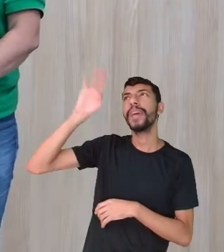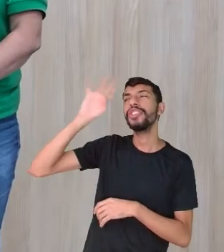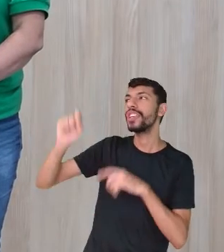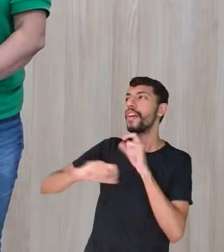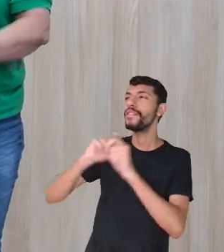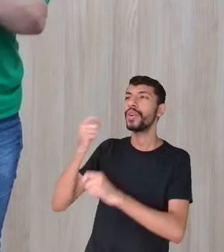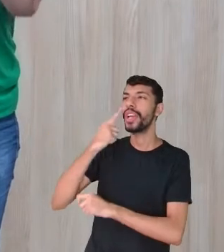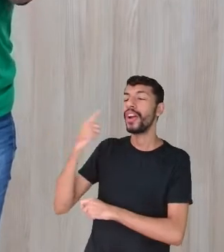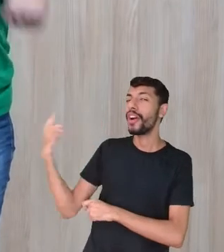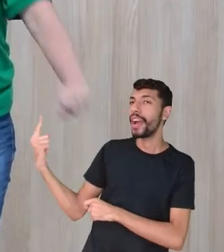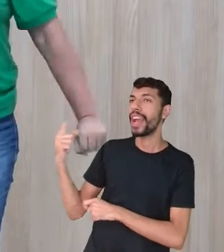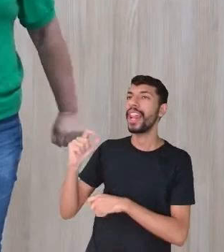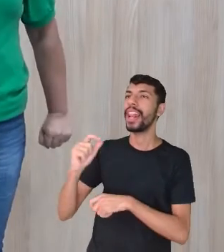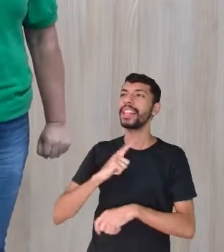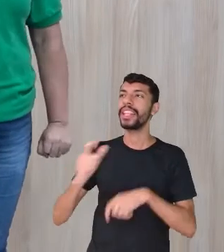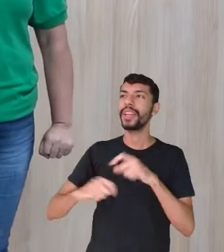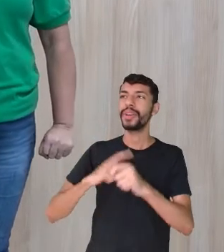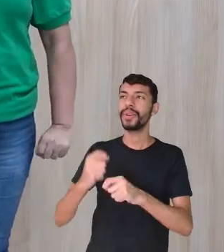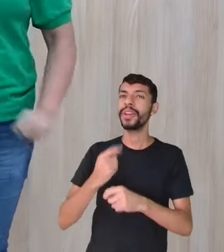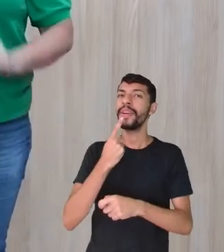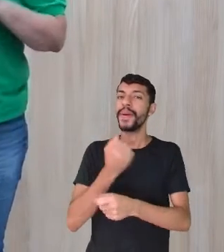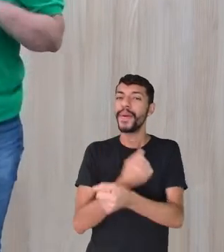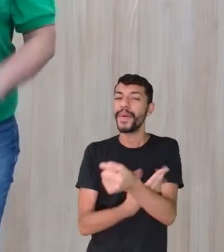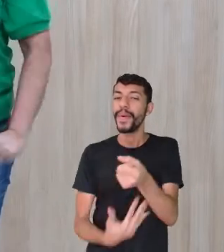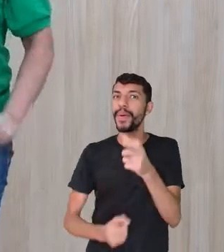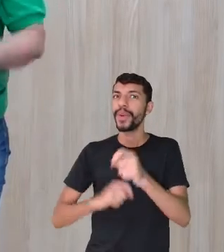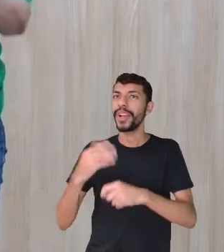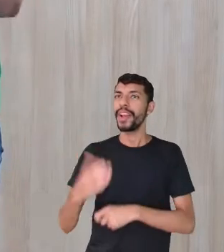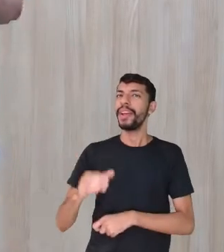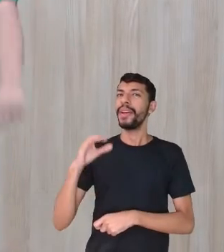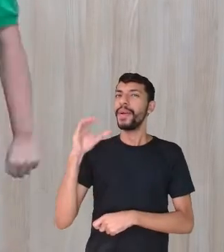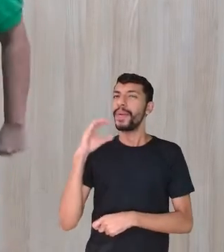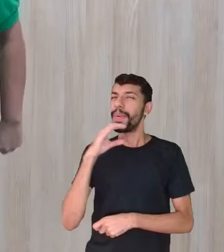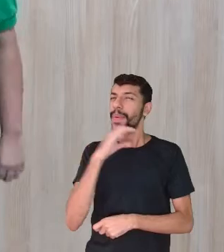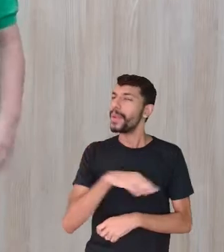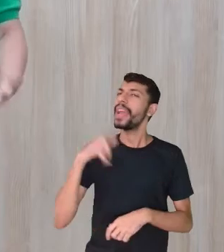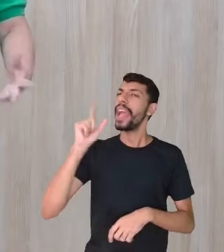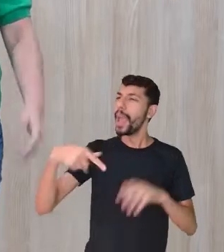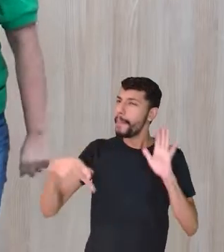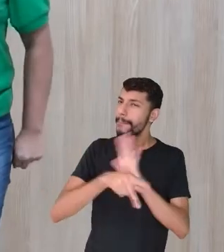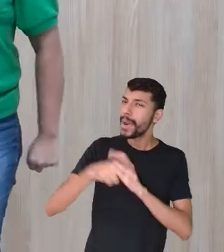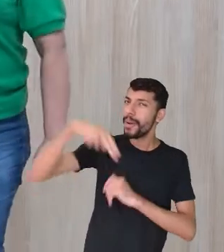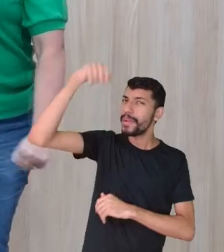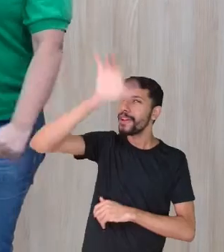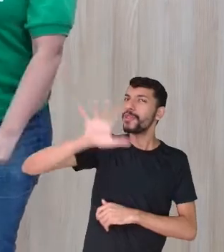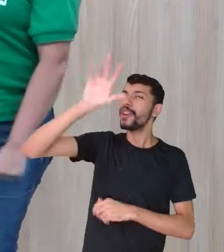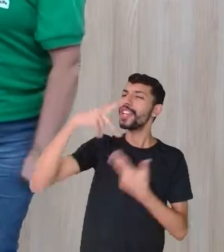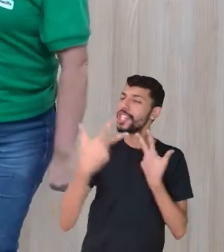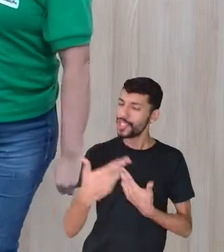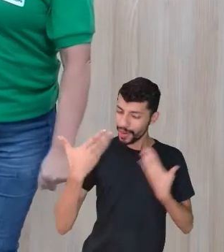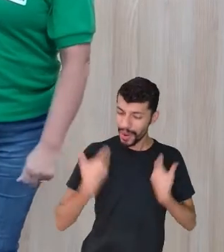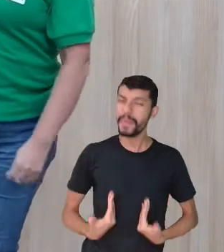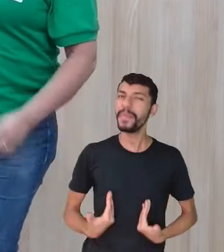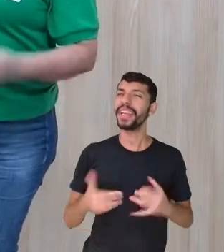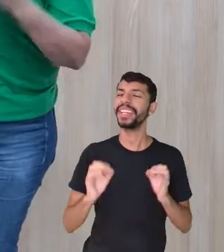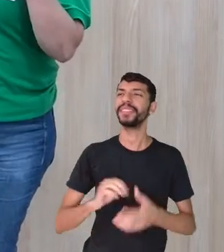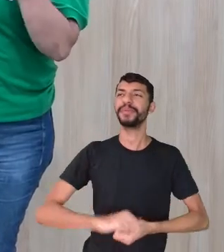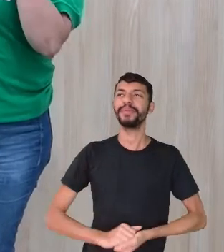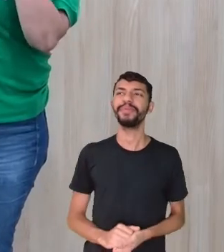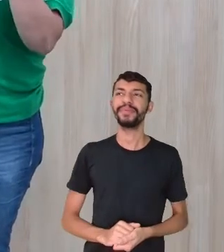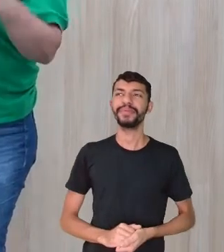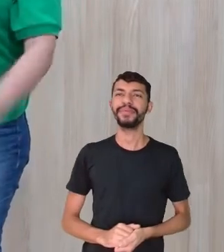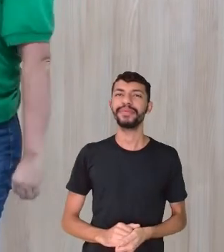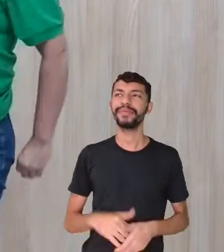por quê? Porque tem sangue quente, não é? É nordestina, como eu. Então, vamos lá. De